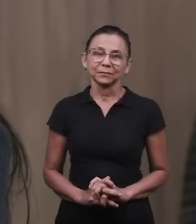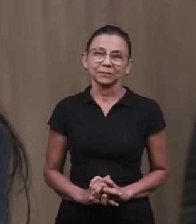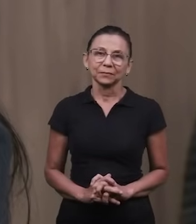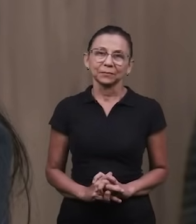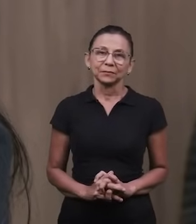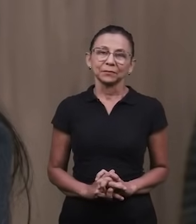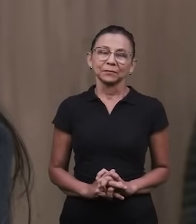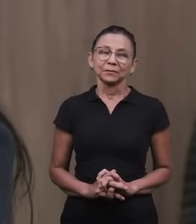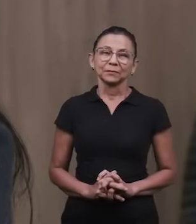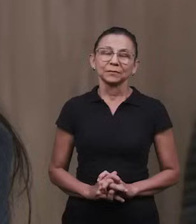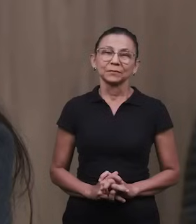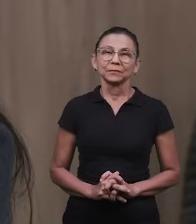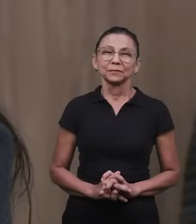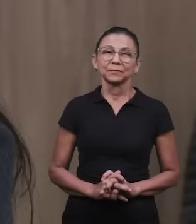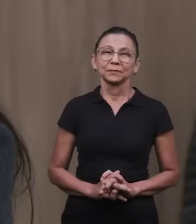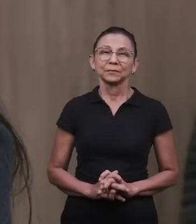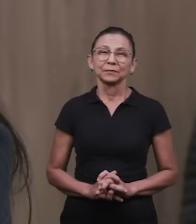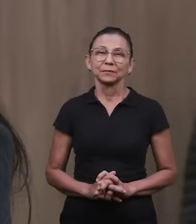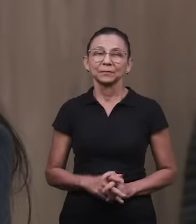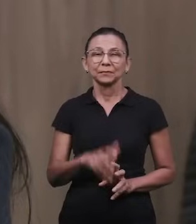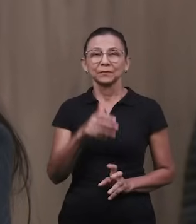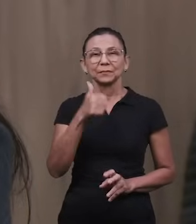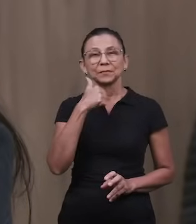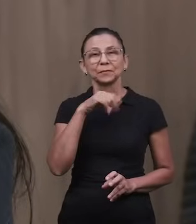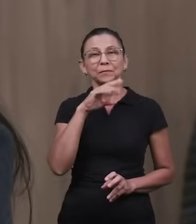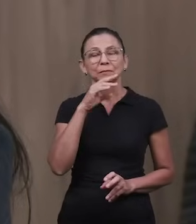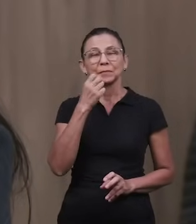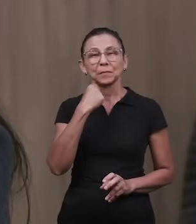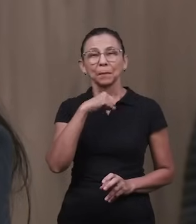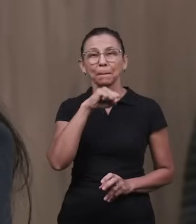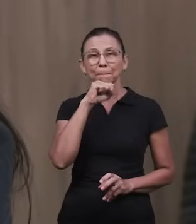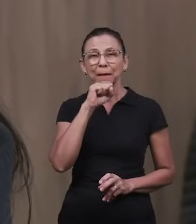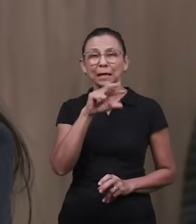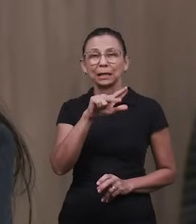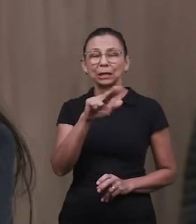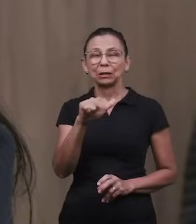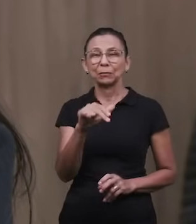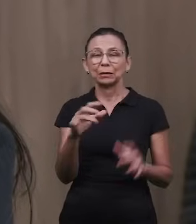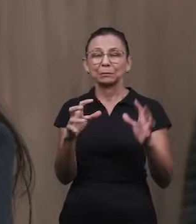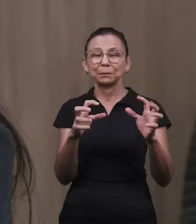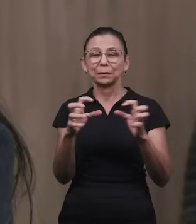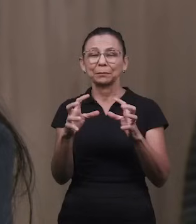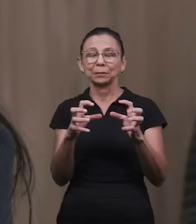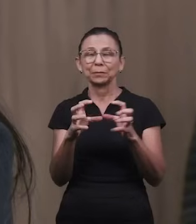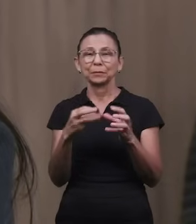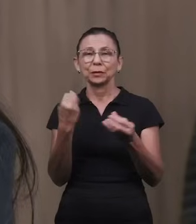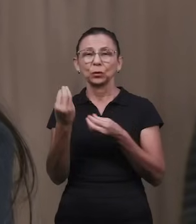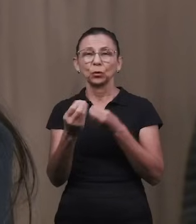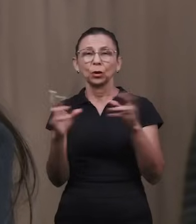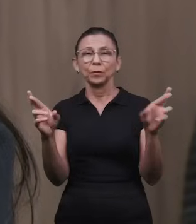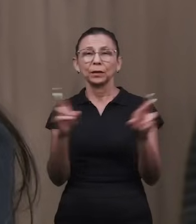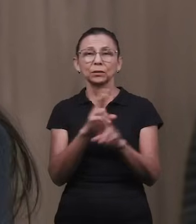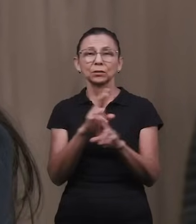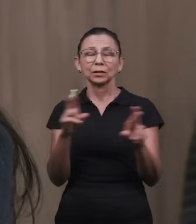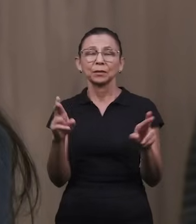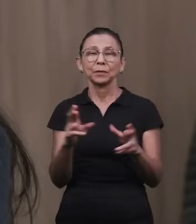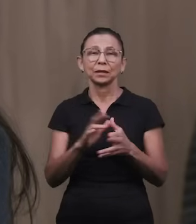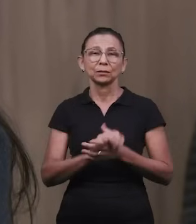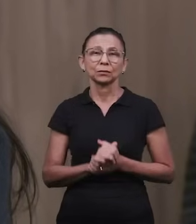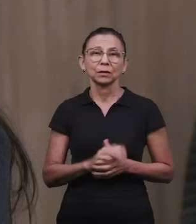de relacionamento, sejam eles entre pais e filhos ou até mesmo entre irmãos, independentemente deles serem servos de Deus ou